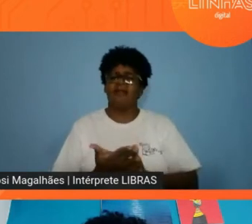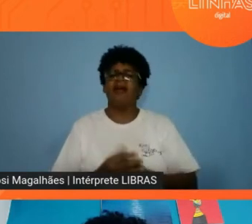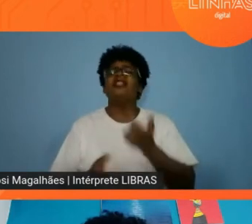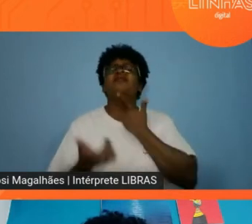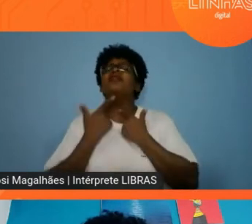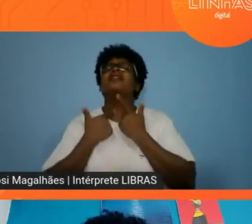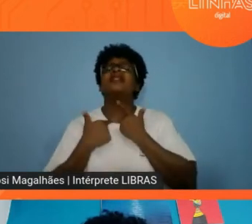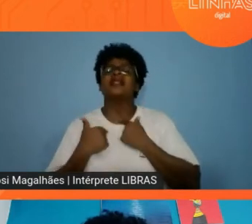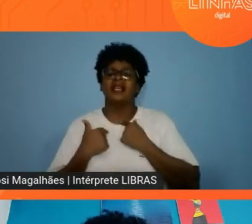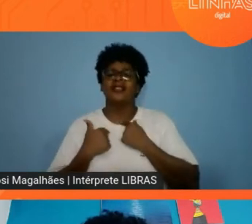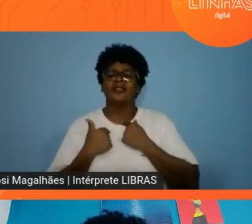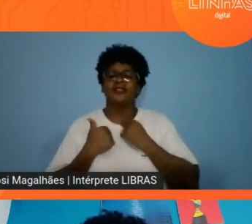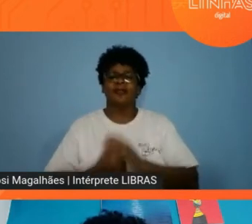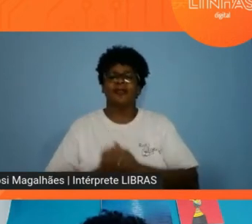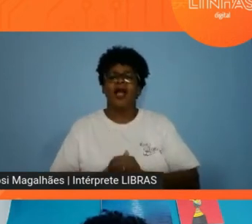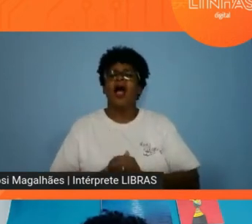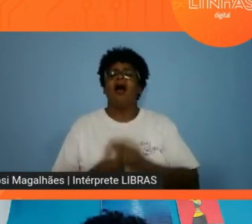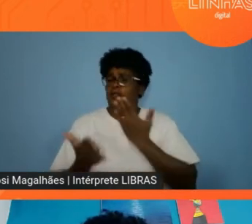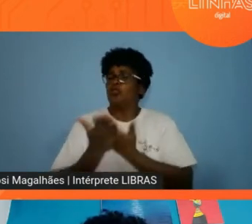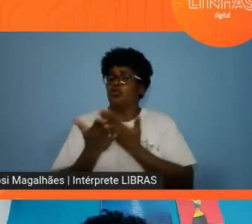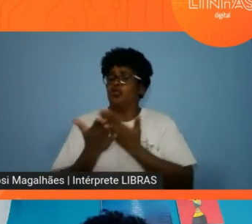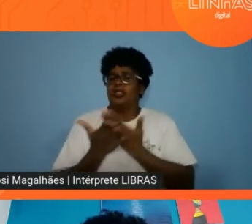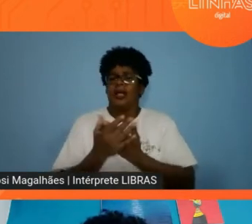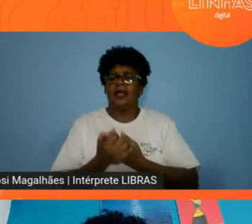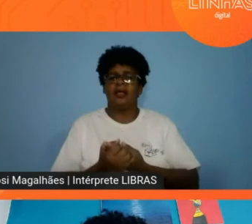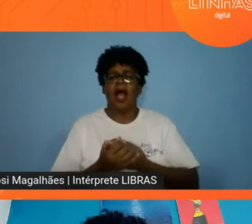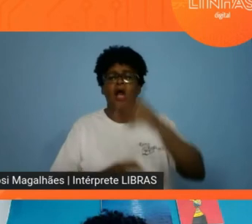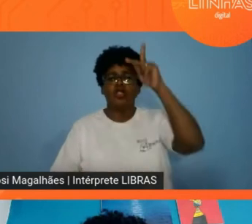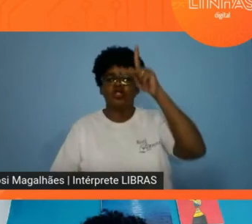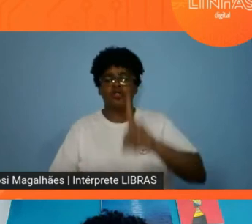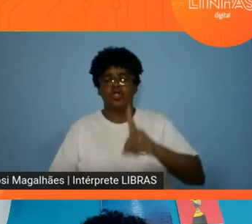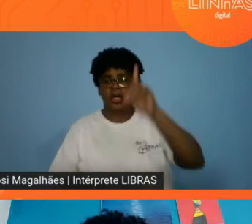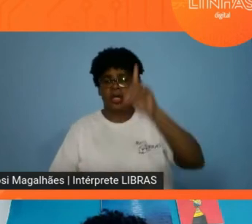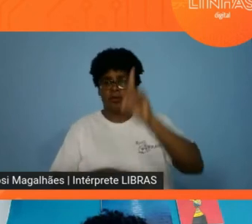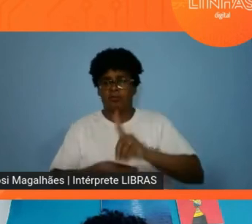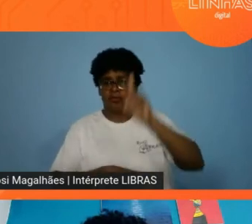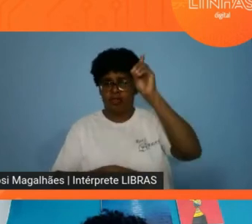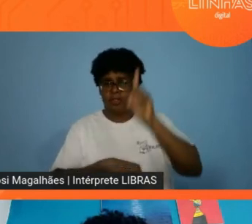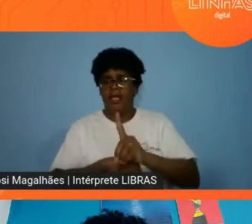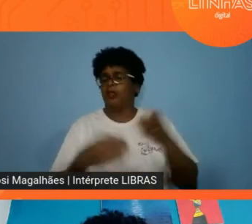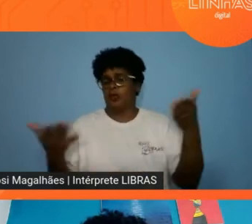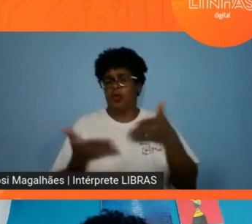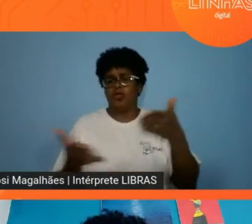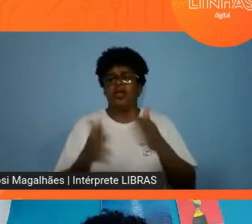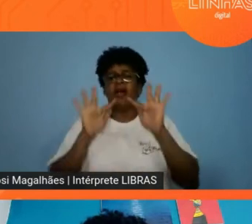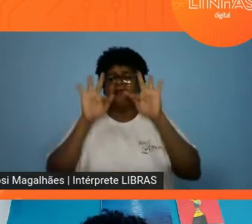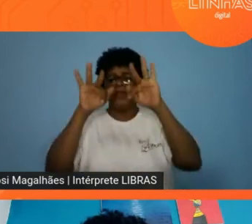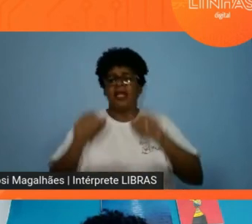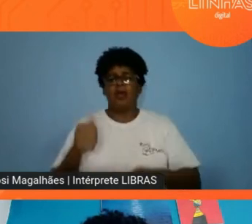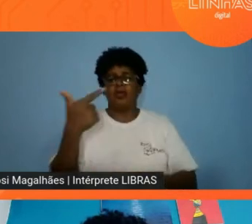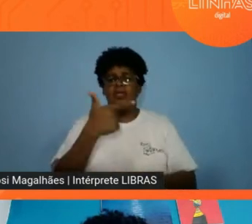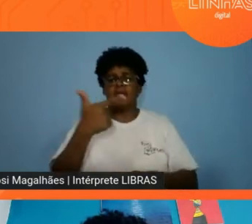né. Eu estudo direito hoje, estou no finalzinho do segundo ano, né?